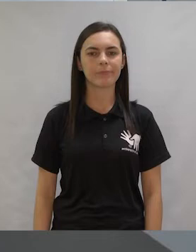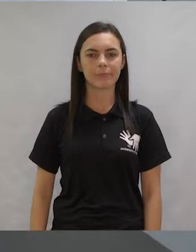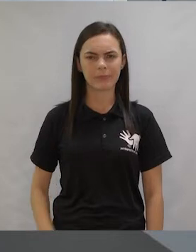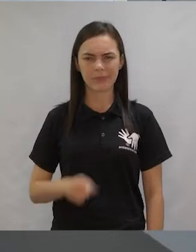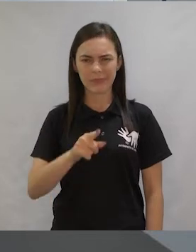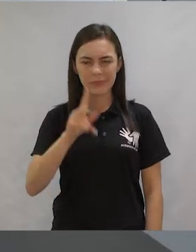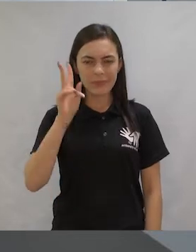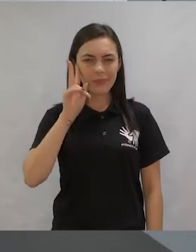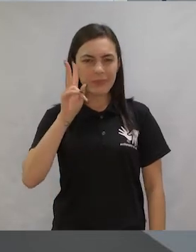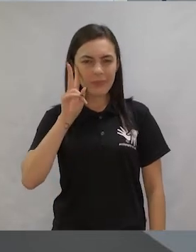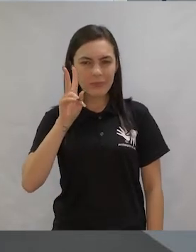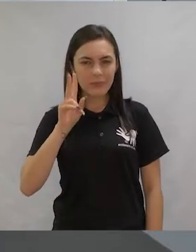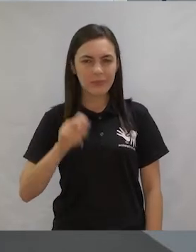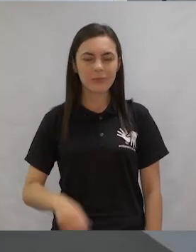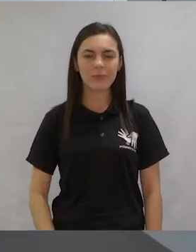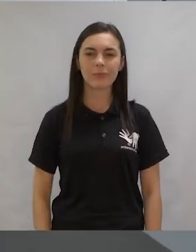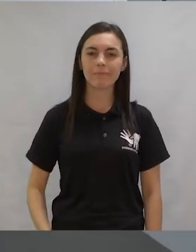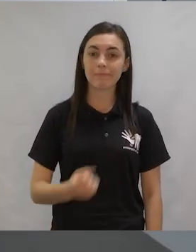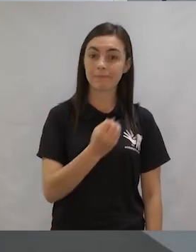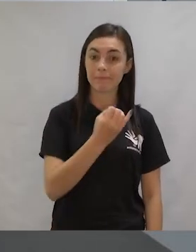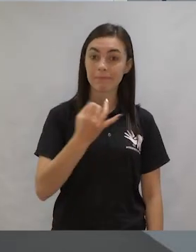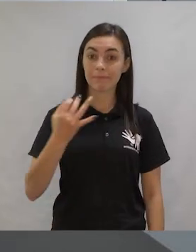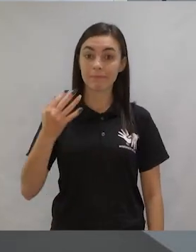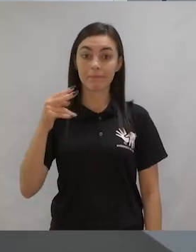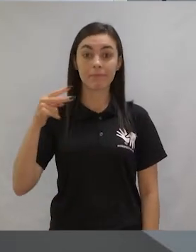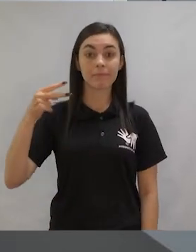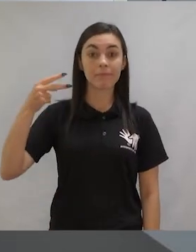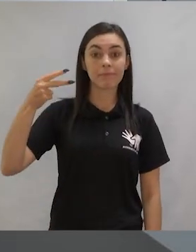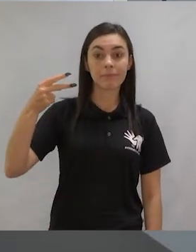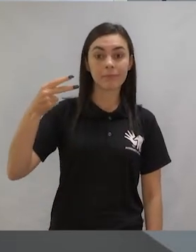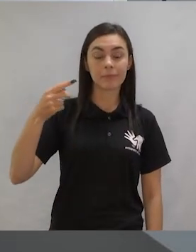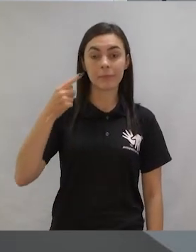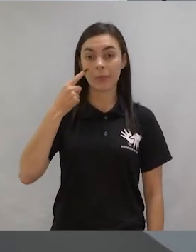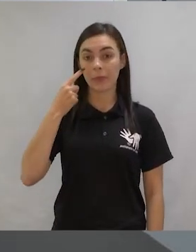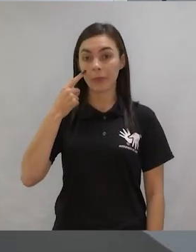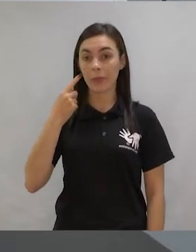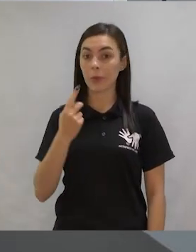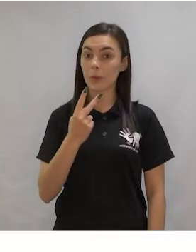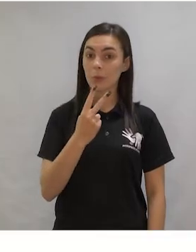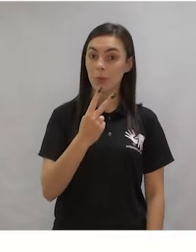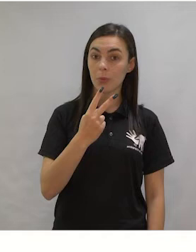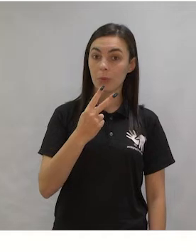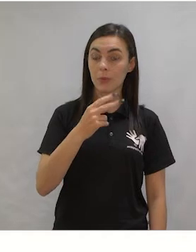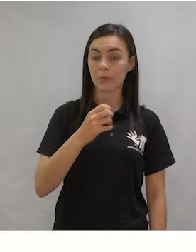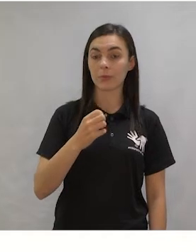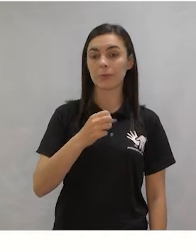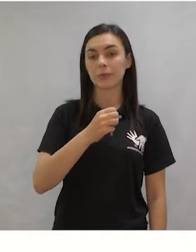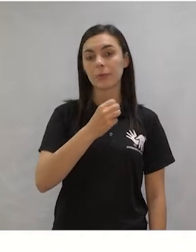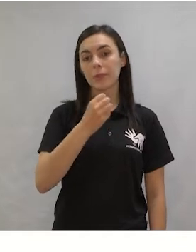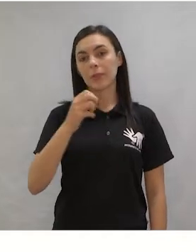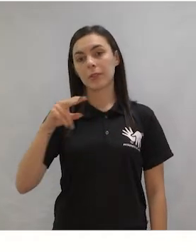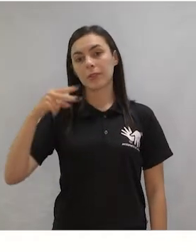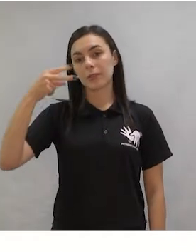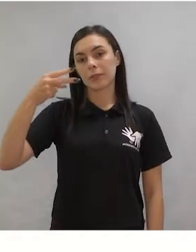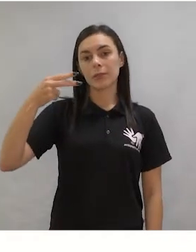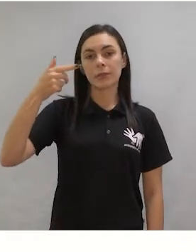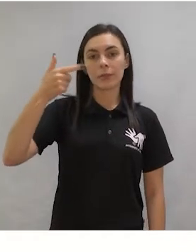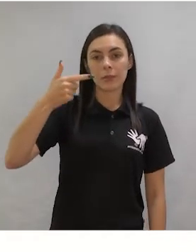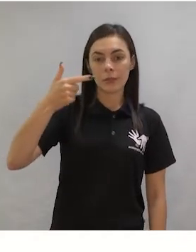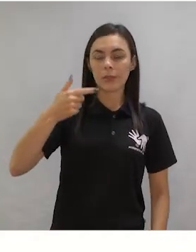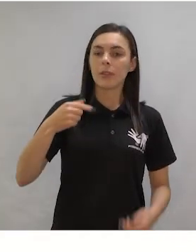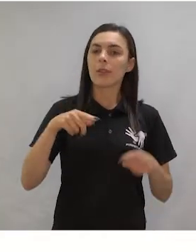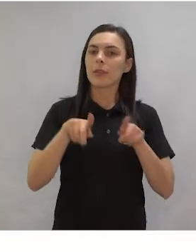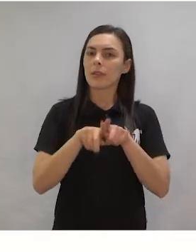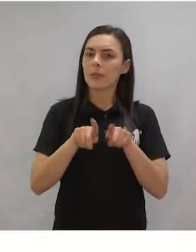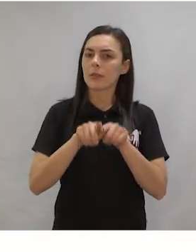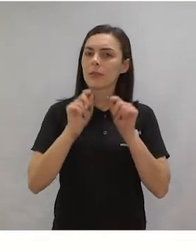potência? Vocês lembram que a potência, ela tá lá, olha lá. 2 elevado à segunda potência é a mesma